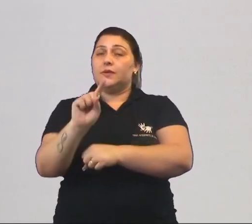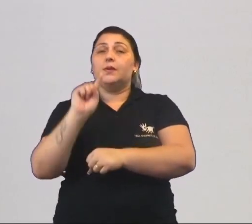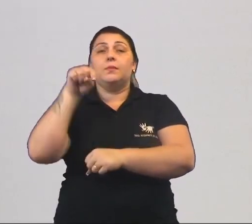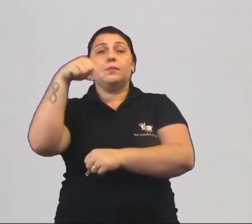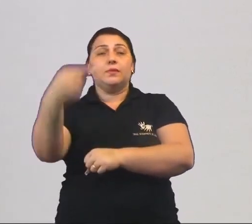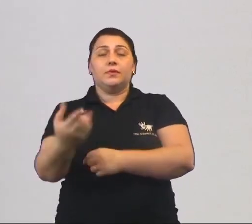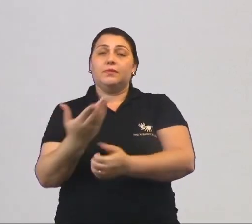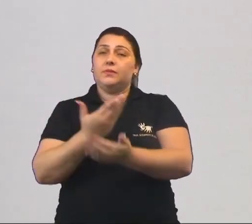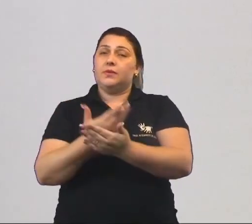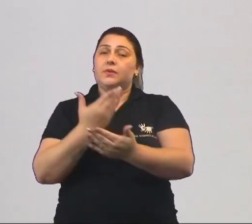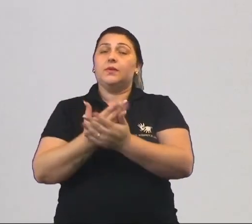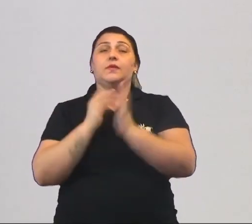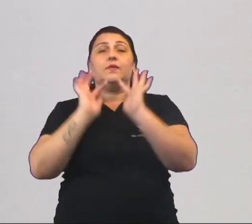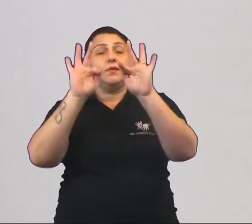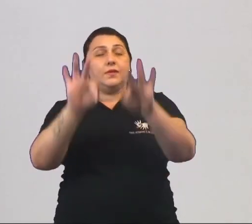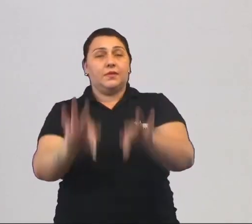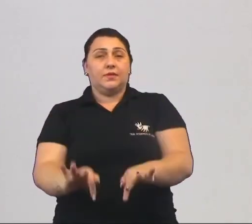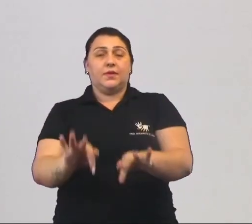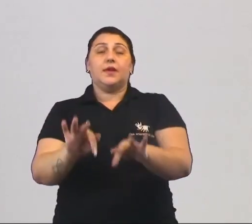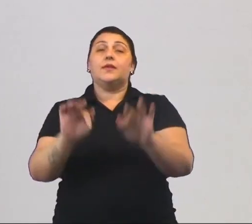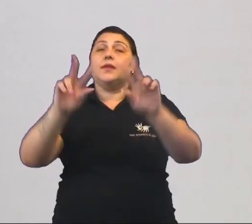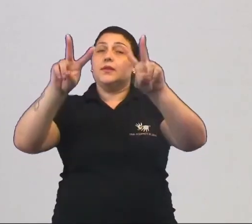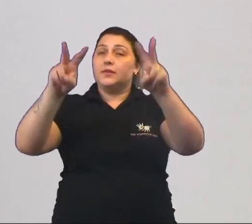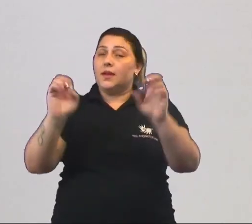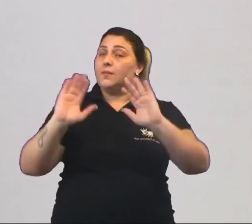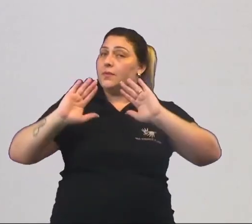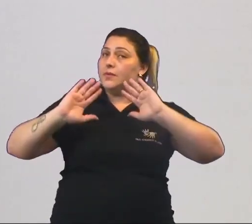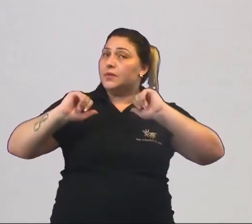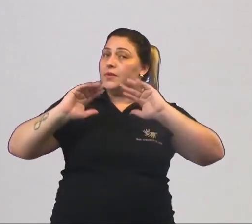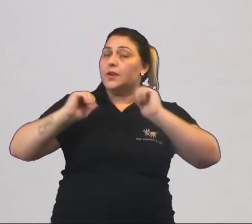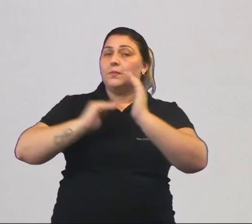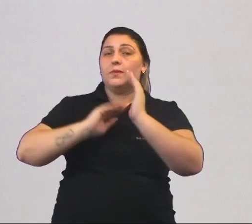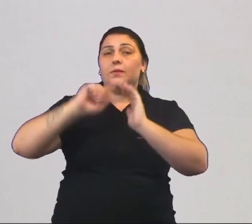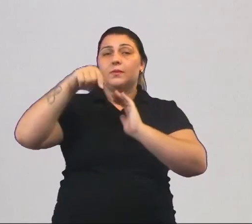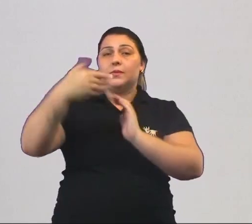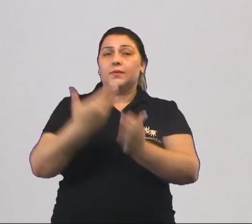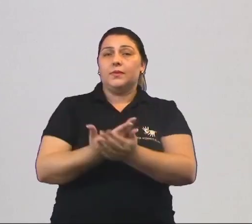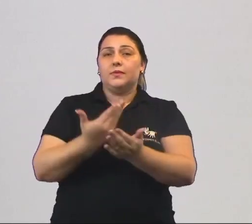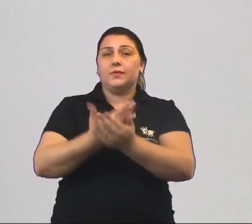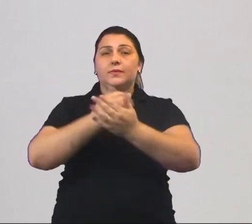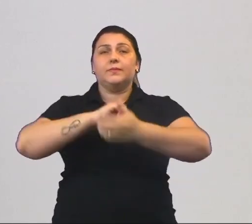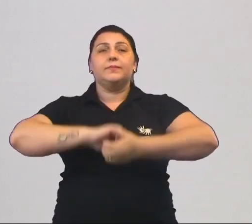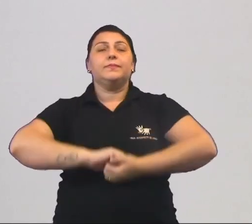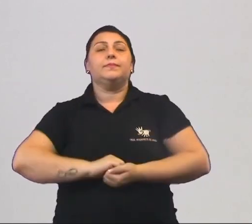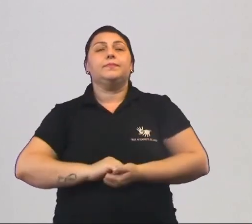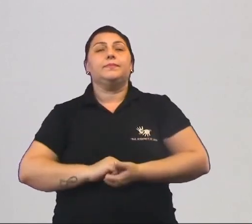vocês na nossa próxima aula para finalizarmos esse assunto. Tchau, tchau e até mais!